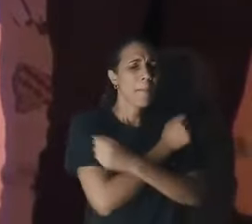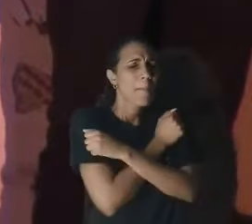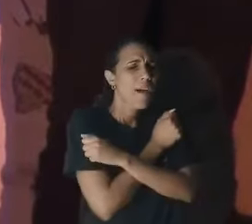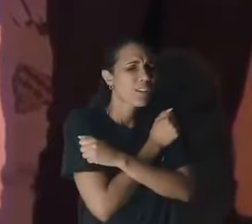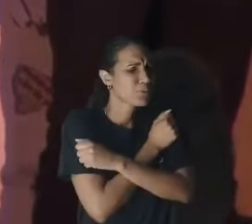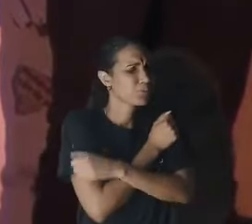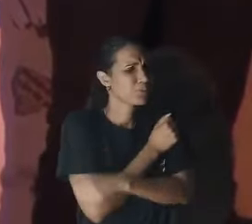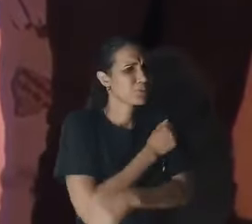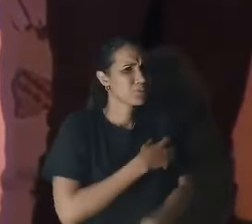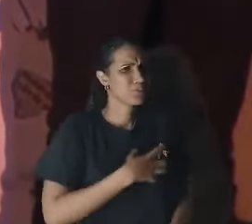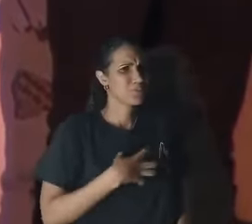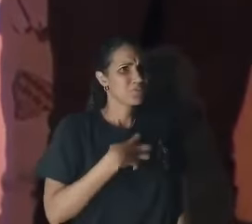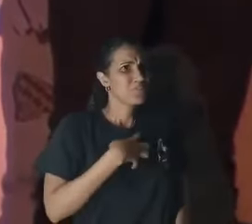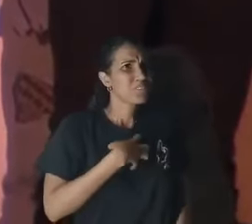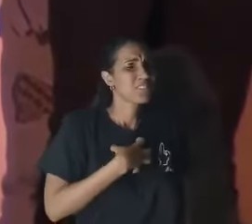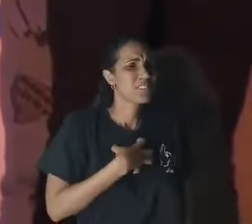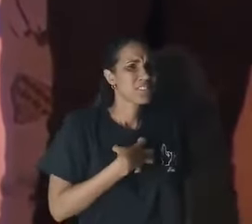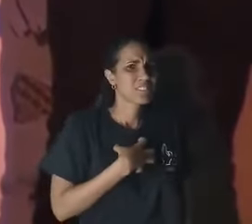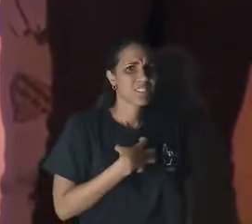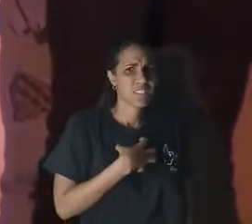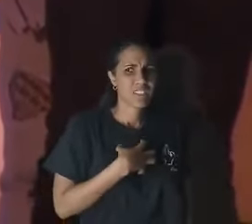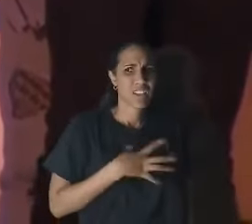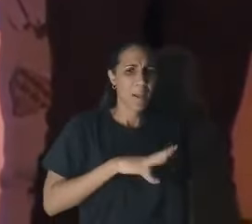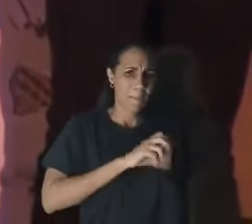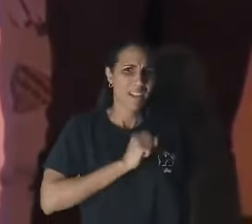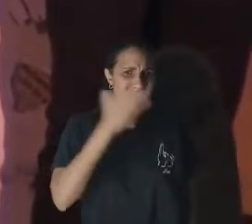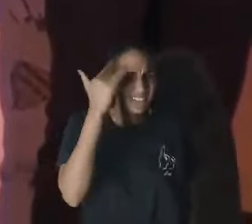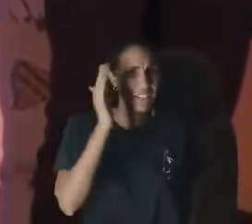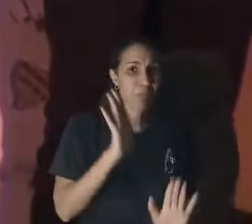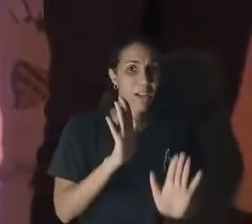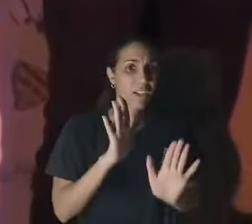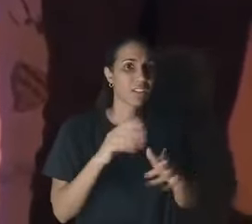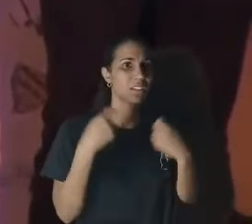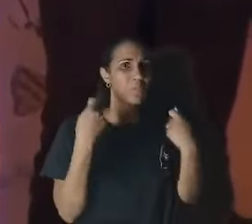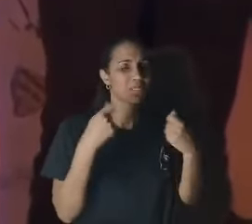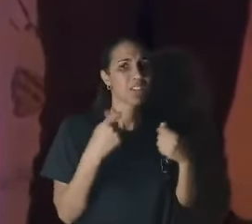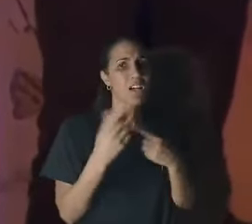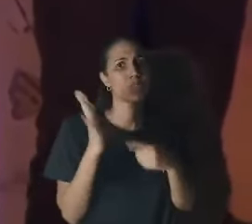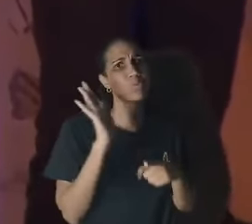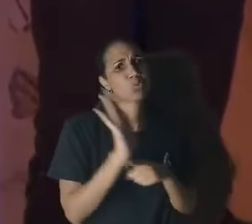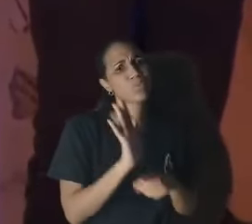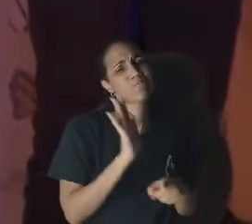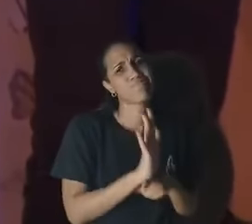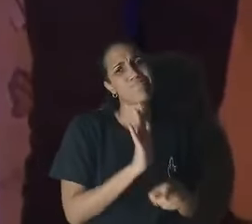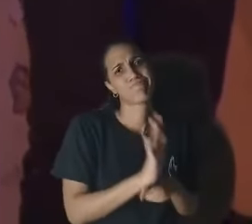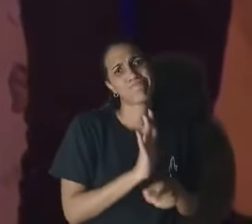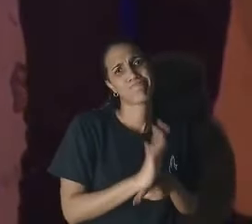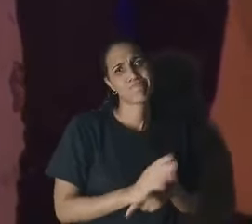Sei que ele me amava, mas sei que ele precisava de muita ajuda.